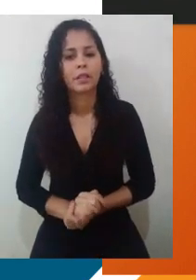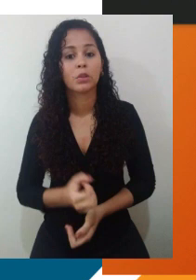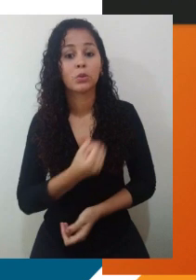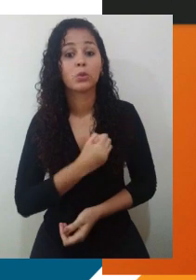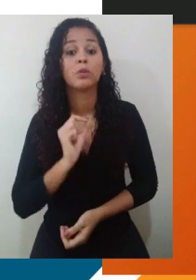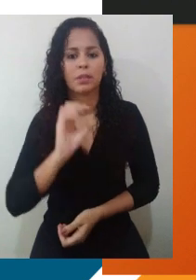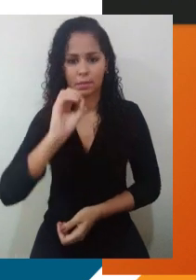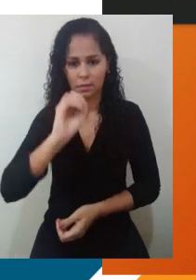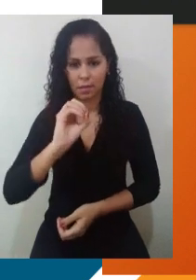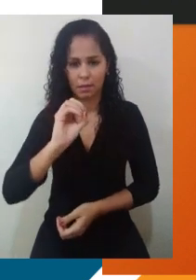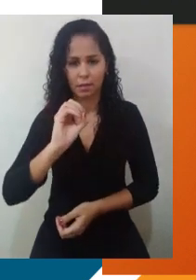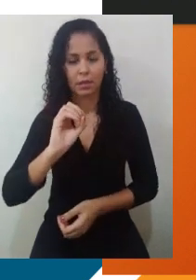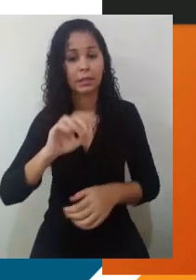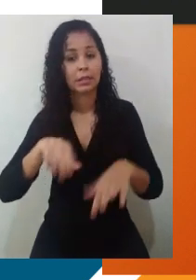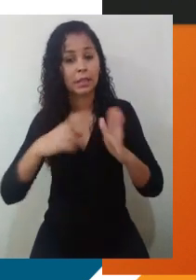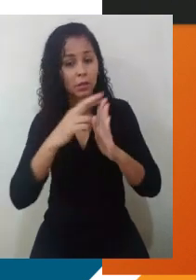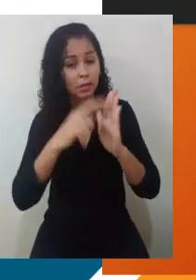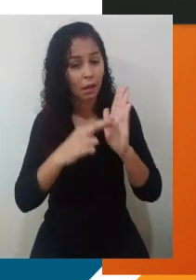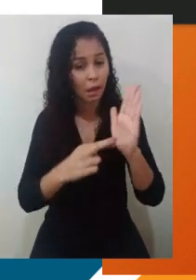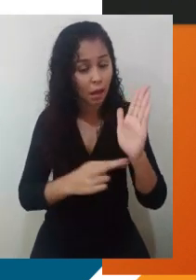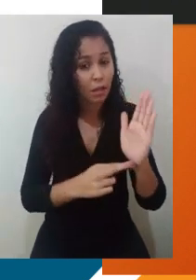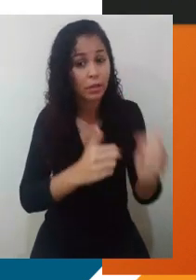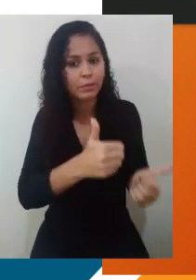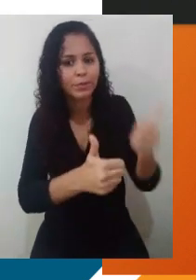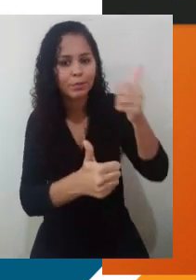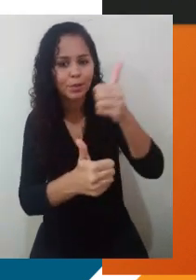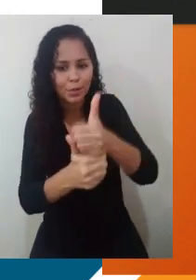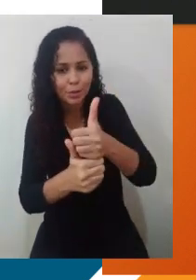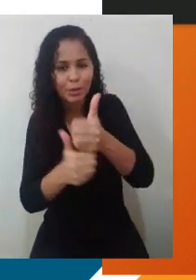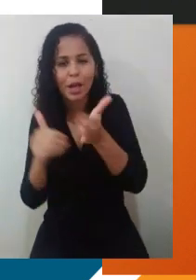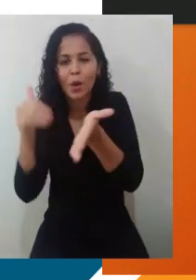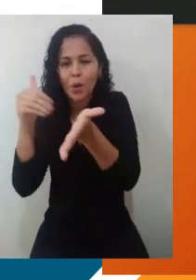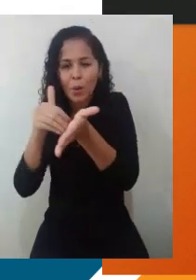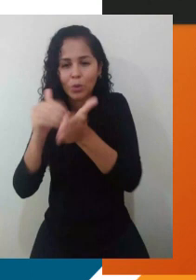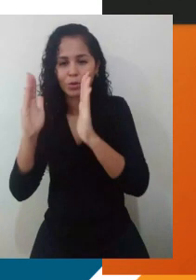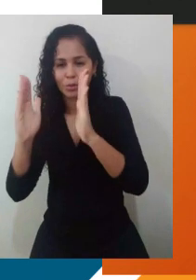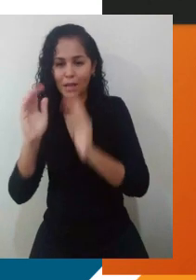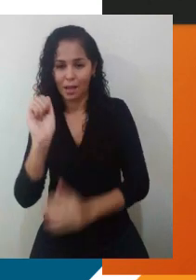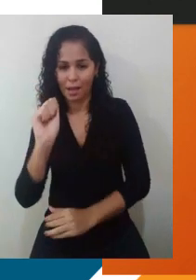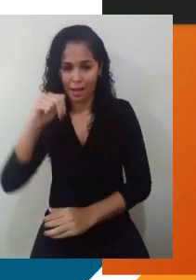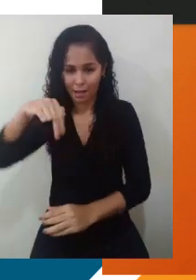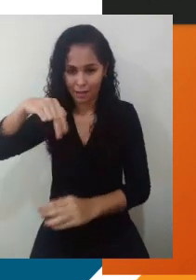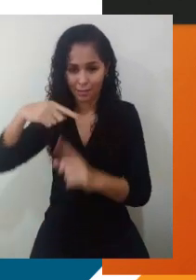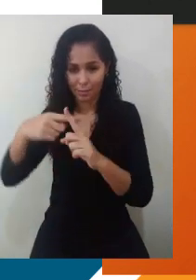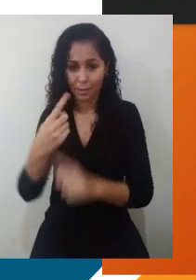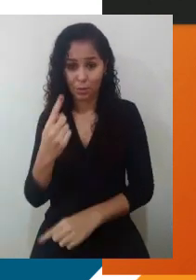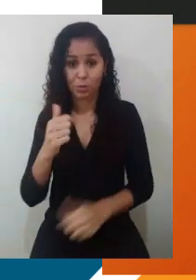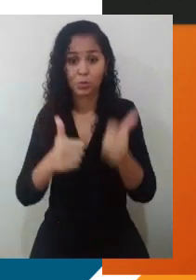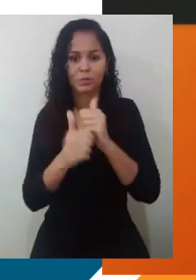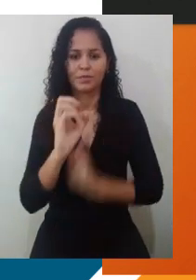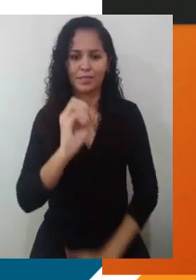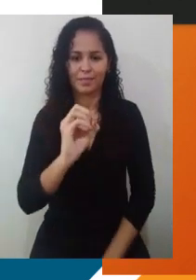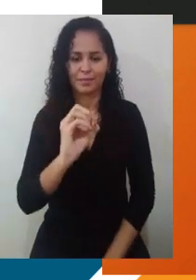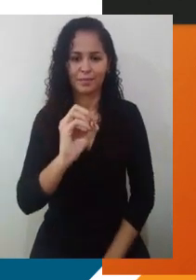zero. Portanto, lá na regra geral, você vai trocar o último termo, lá o AN mais 1, por zero. E